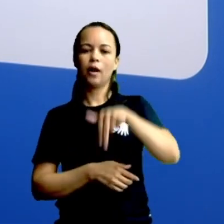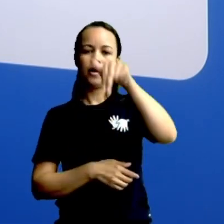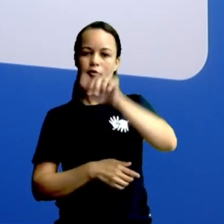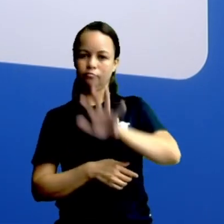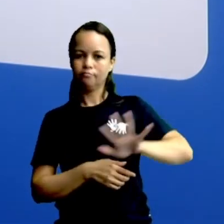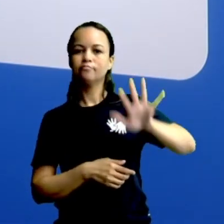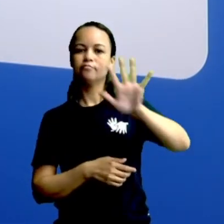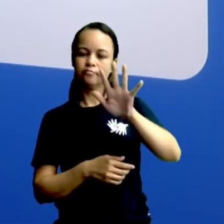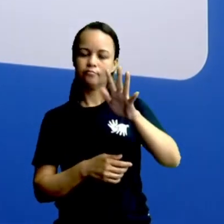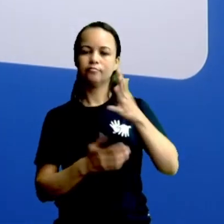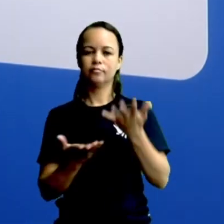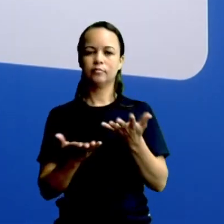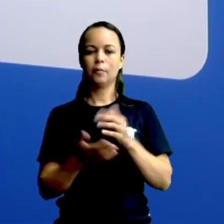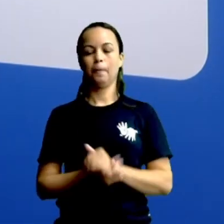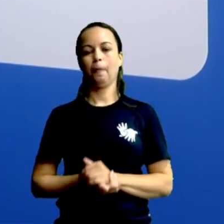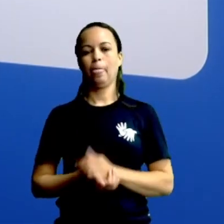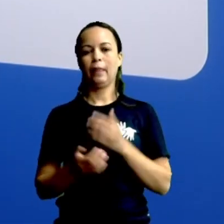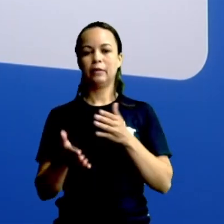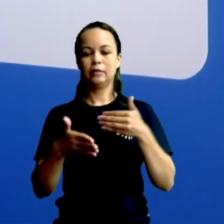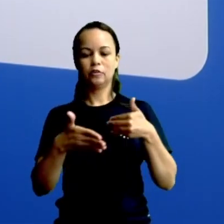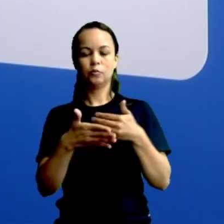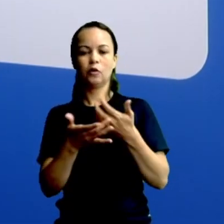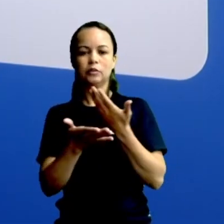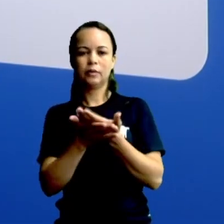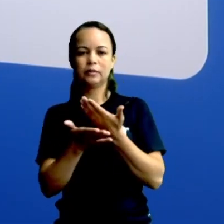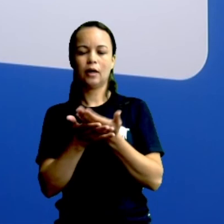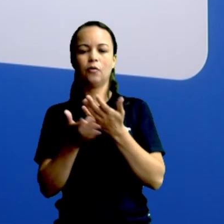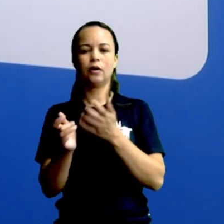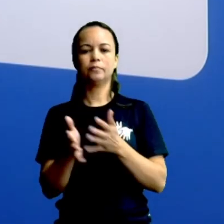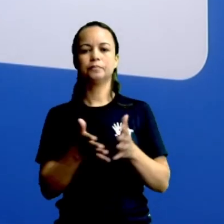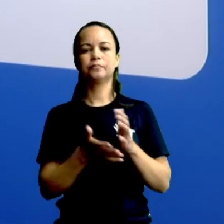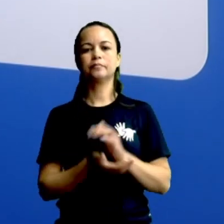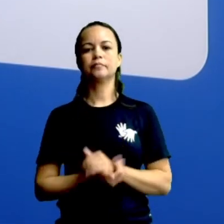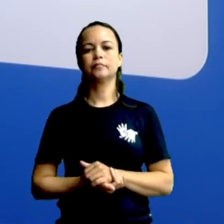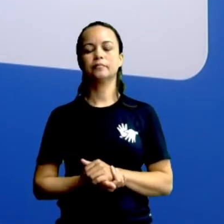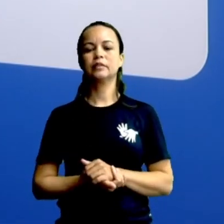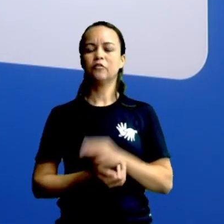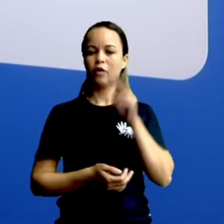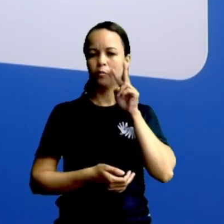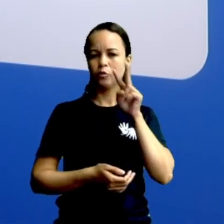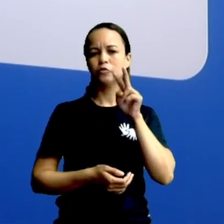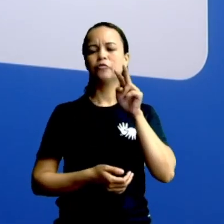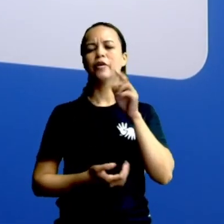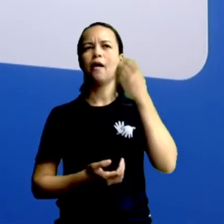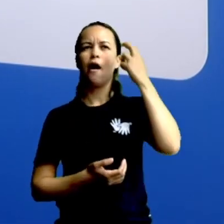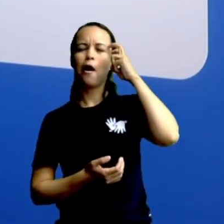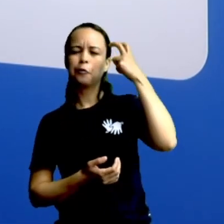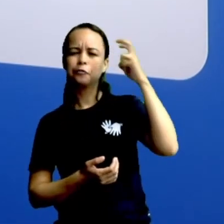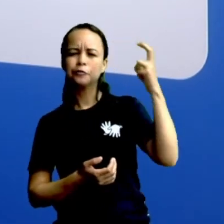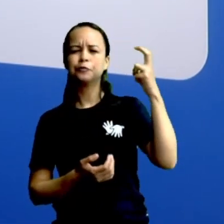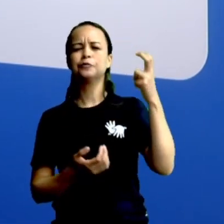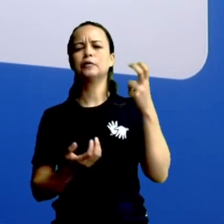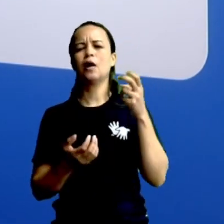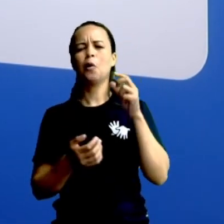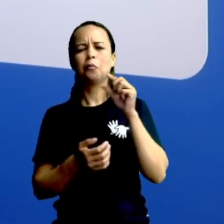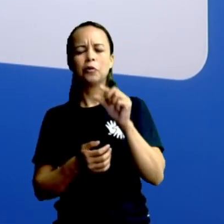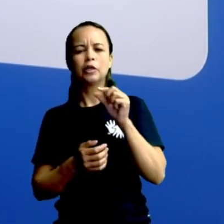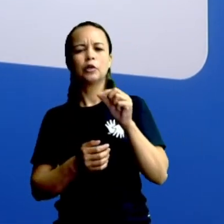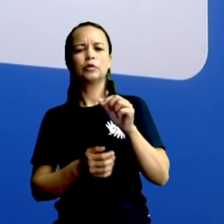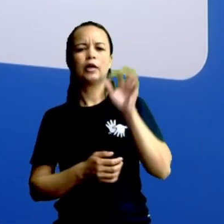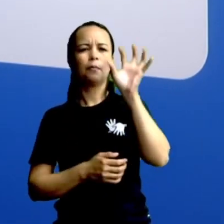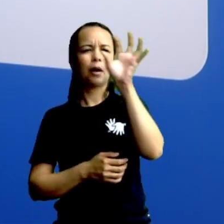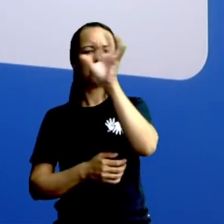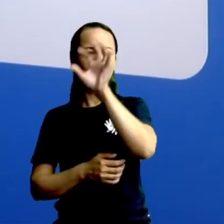região Nordeste. A partir das próximas aulas nós vamos ver a cultura, um pouquinho de cada região